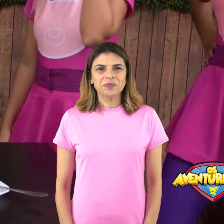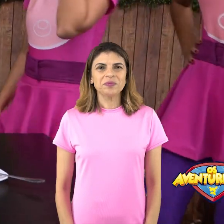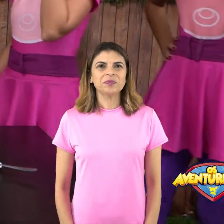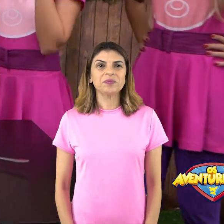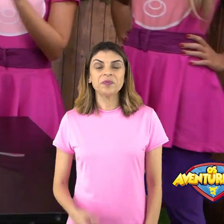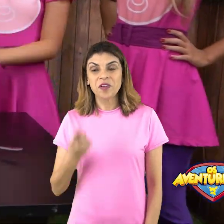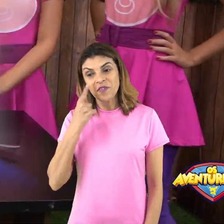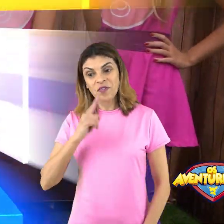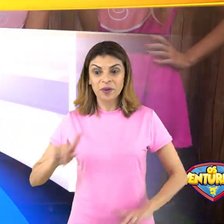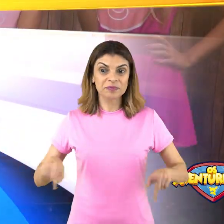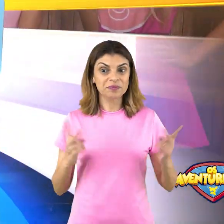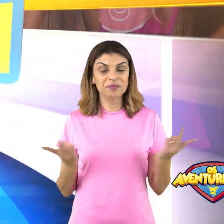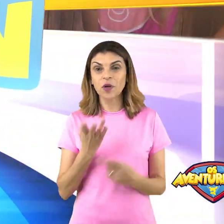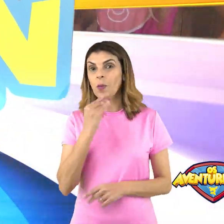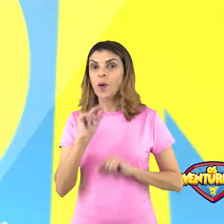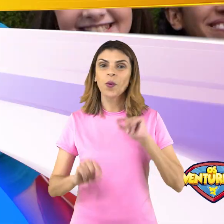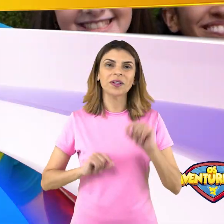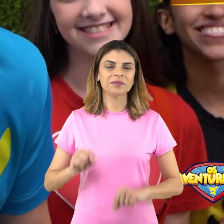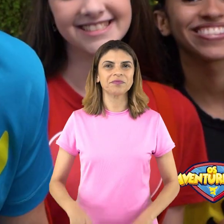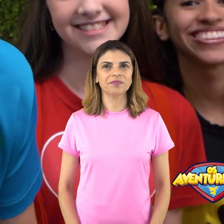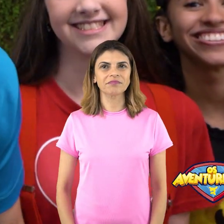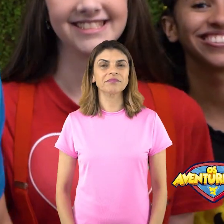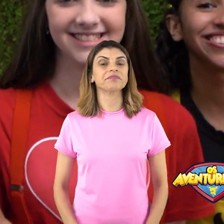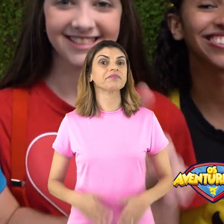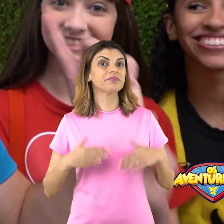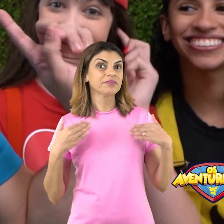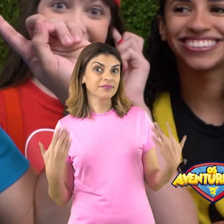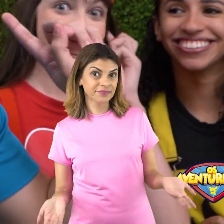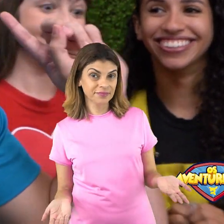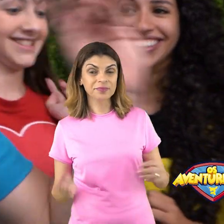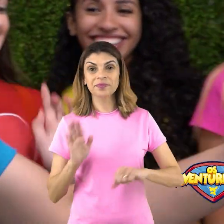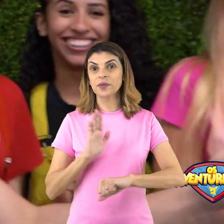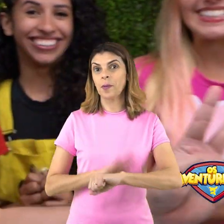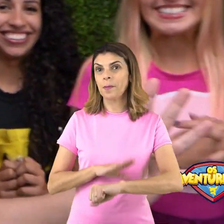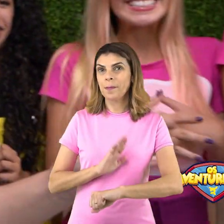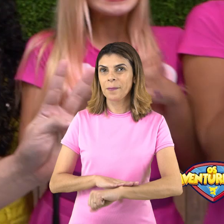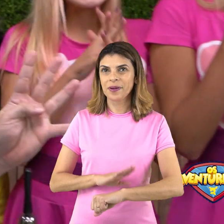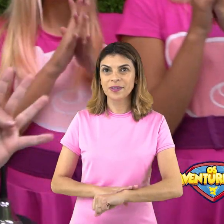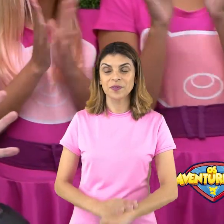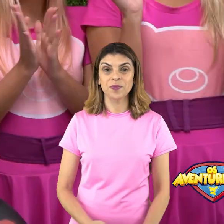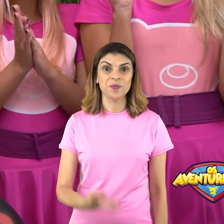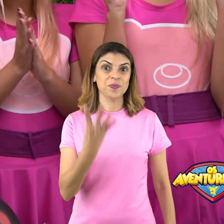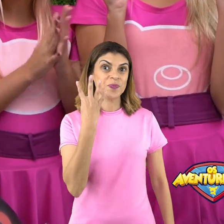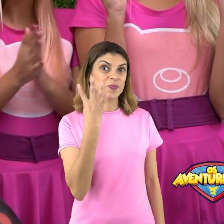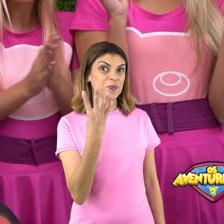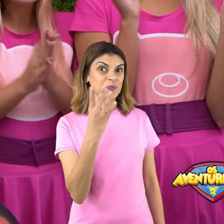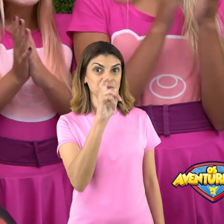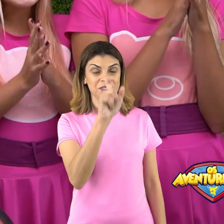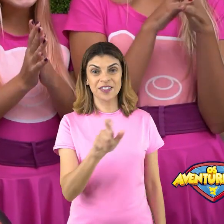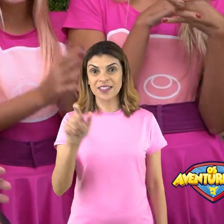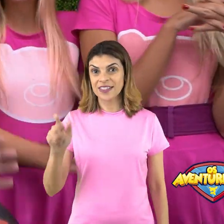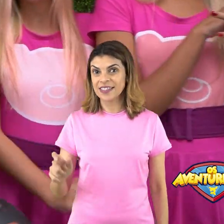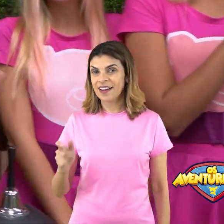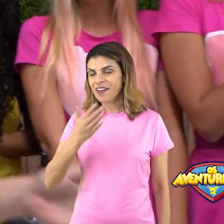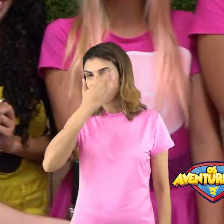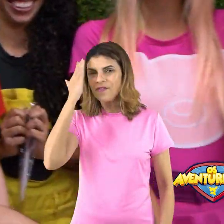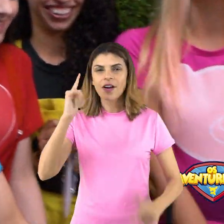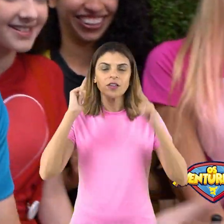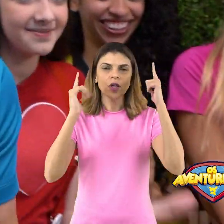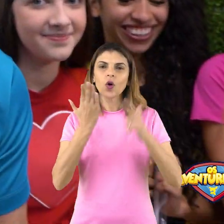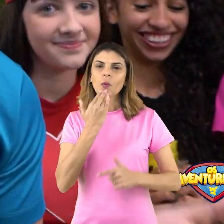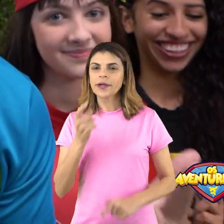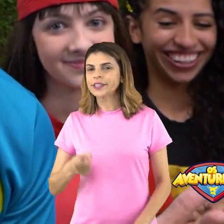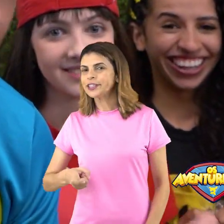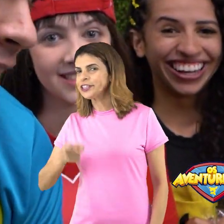Vamos ver o que vai aparecer pra elas comerem. Muito bem, gente, chegou o grande momento. Quatro aventureiras virando youtubers e comendo